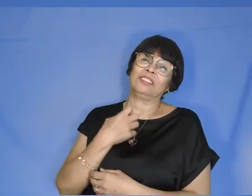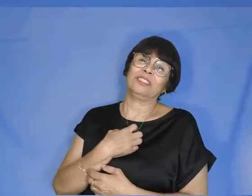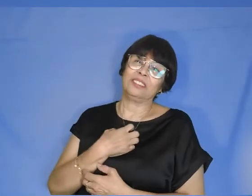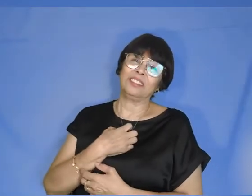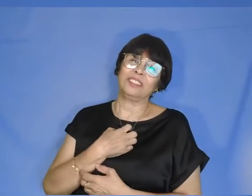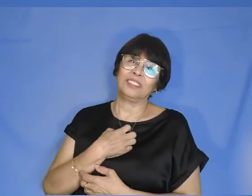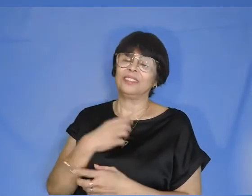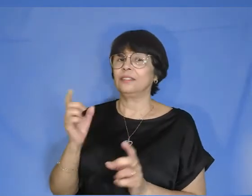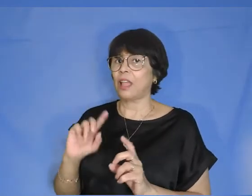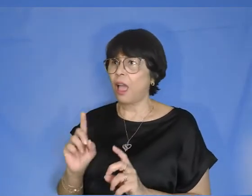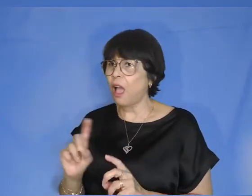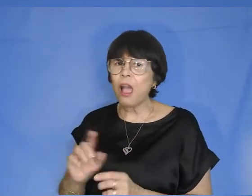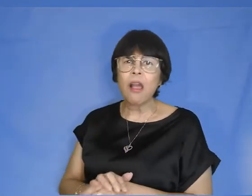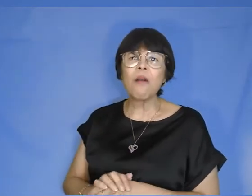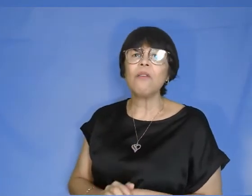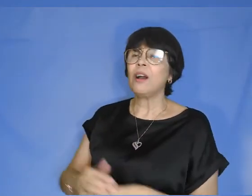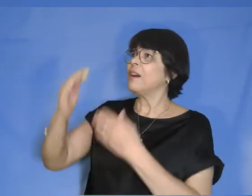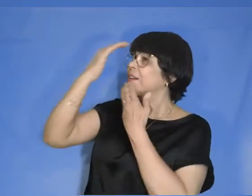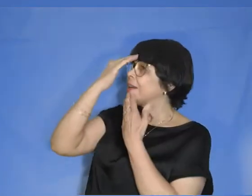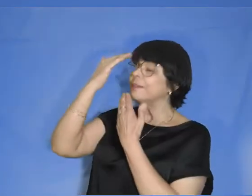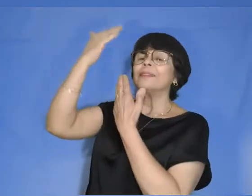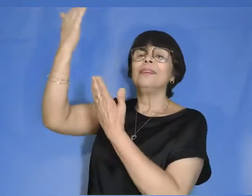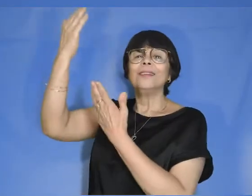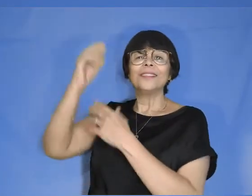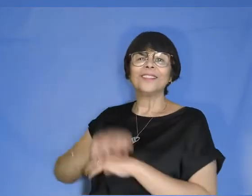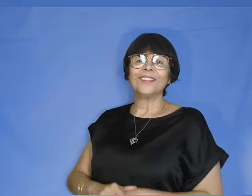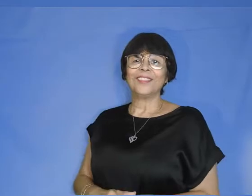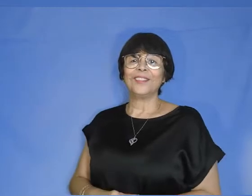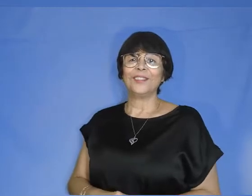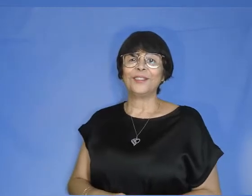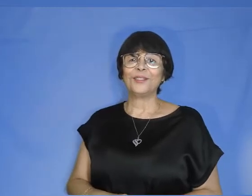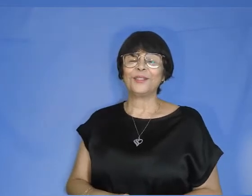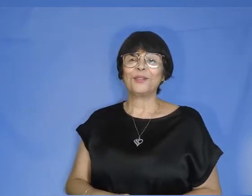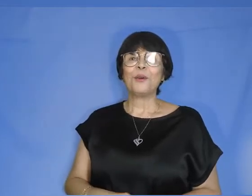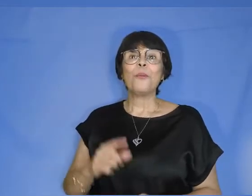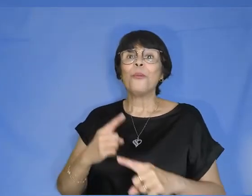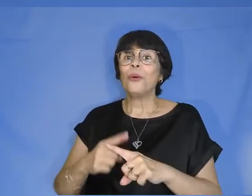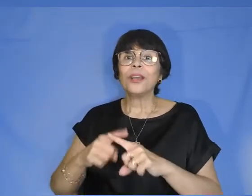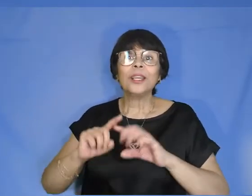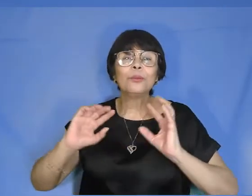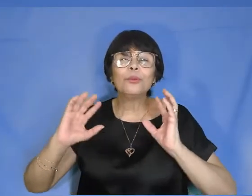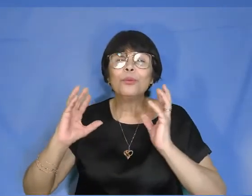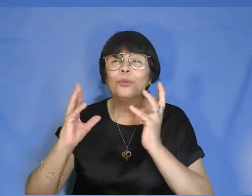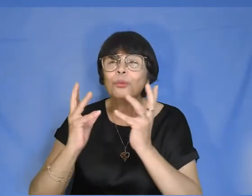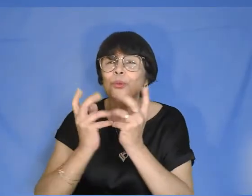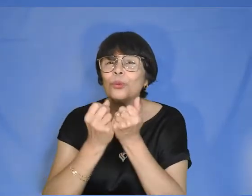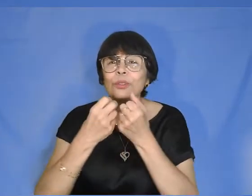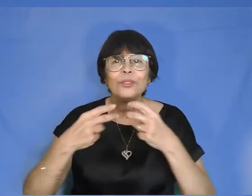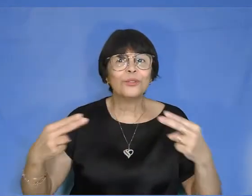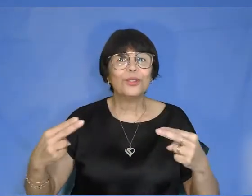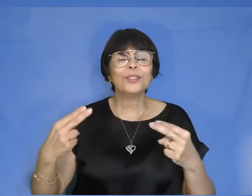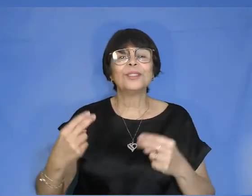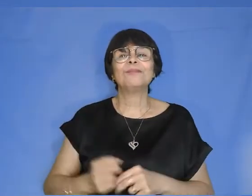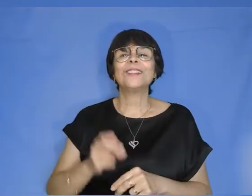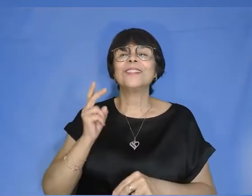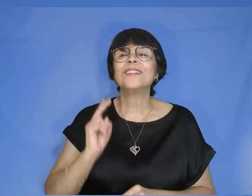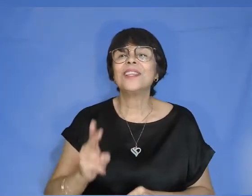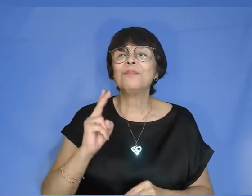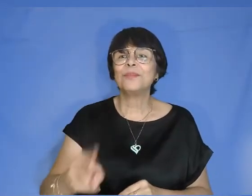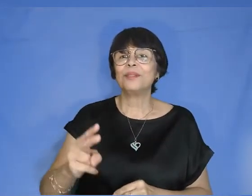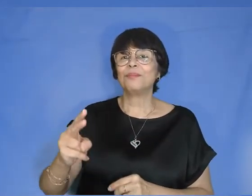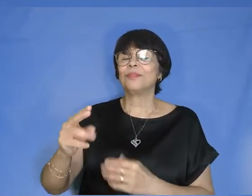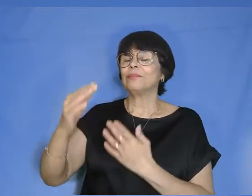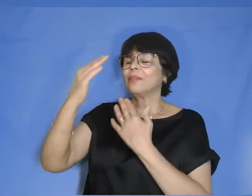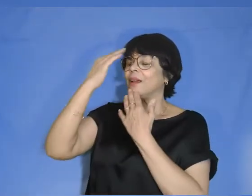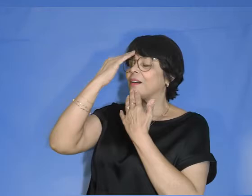entendes agora, mas entendê-lo-ás depois. É assim que Jesus encarava o ensino para com seus